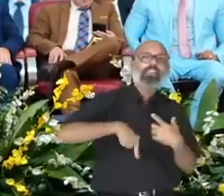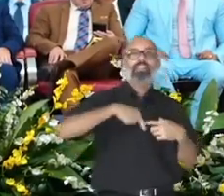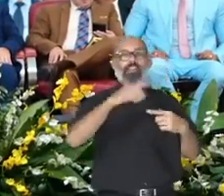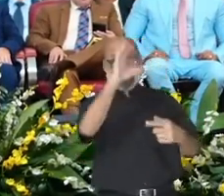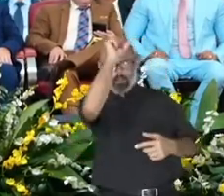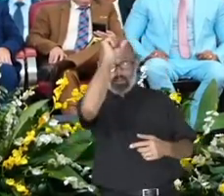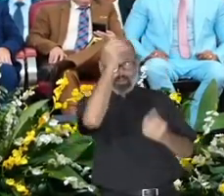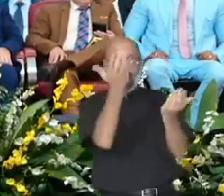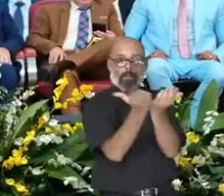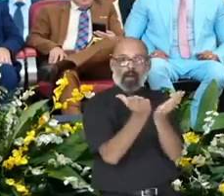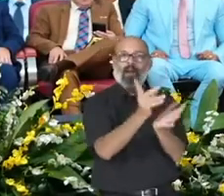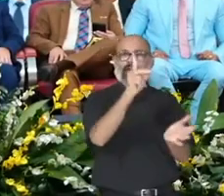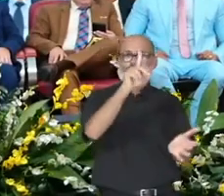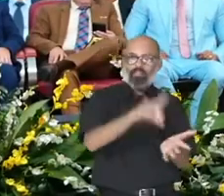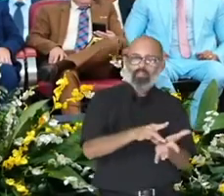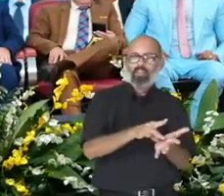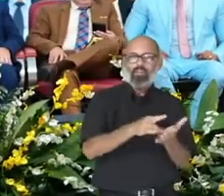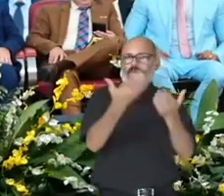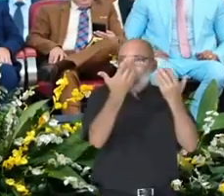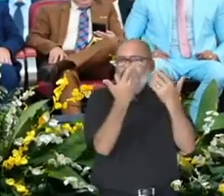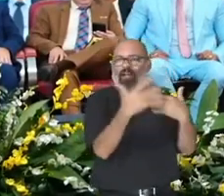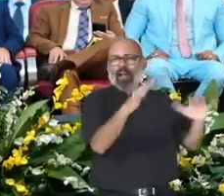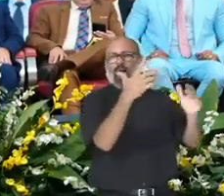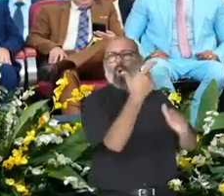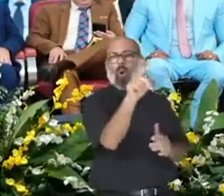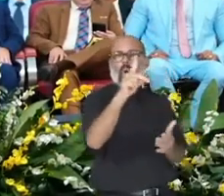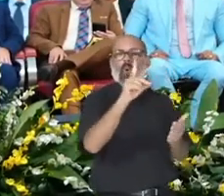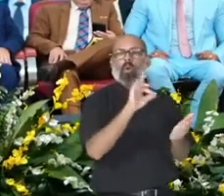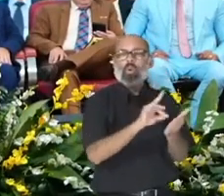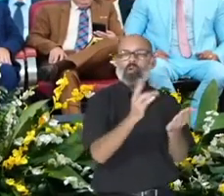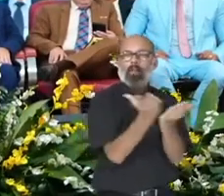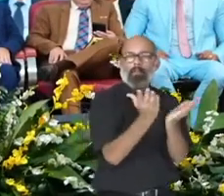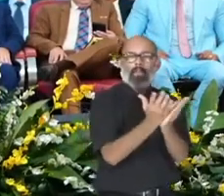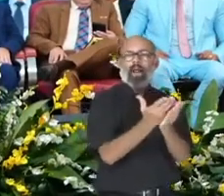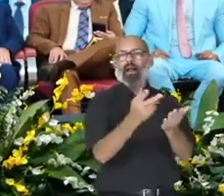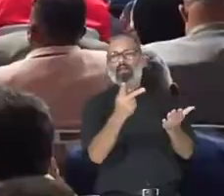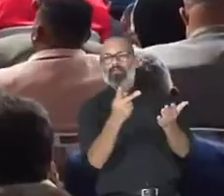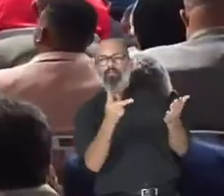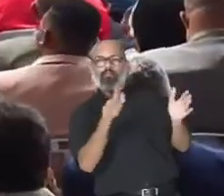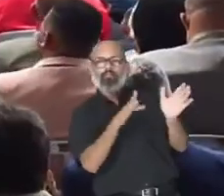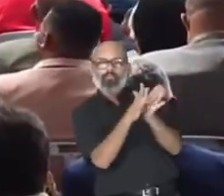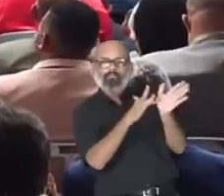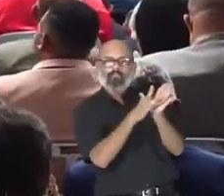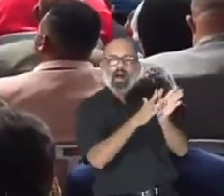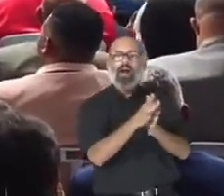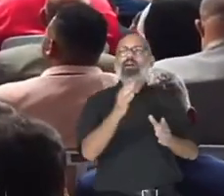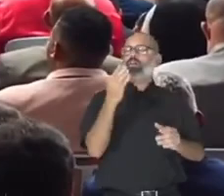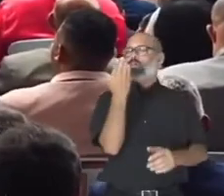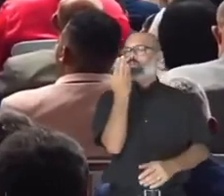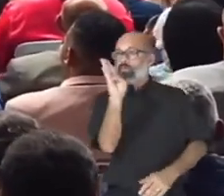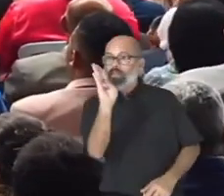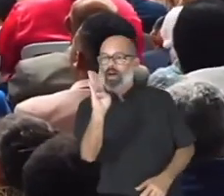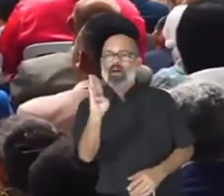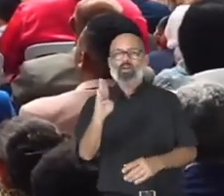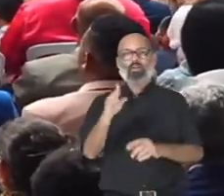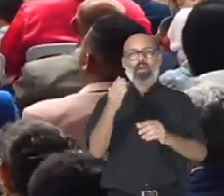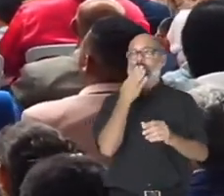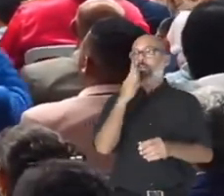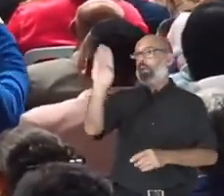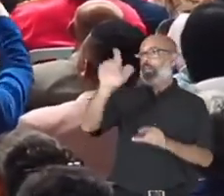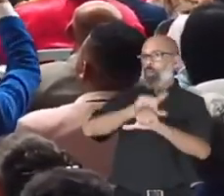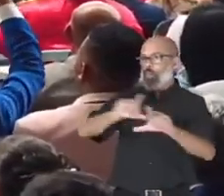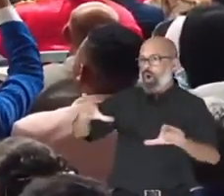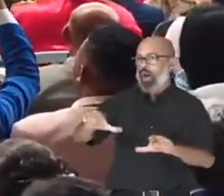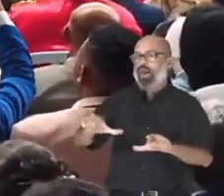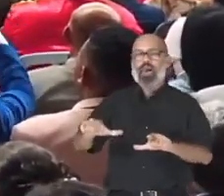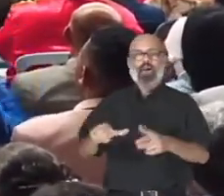de verdade. Não queriam mais ouvir palavras falaciosas nem mentirosas, não queriam ouvir promessas vazias. E quando viram ele chamar todo